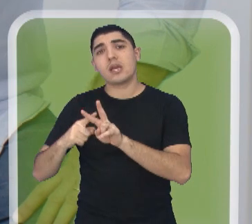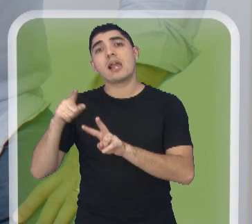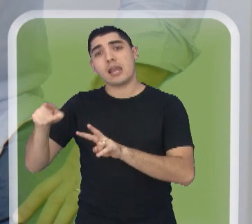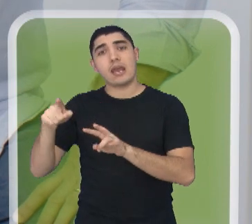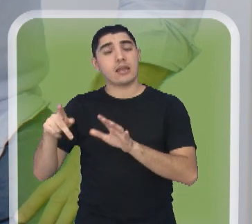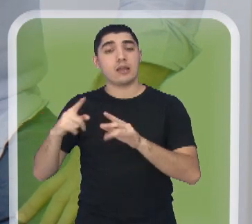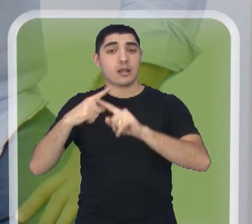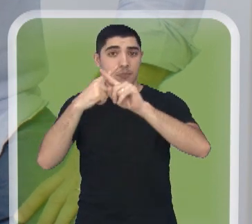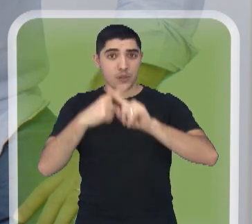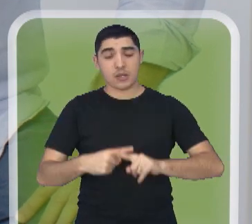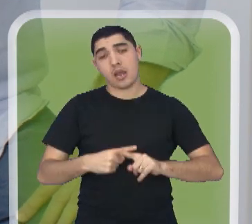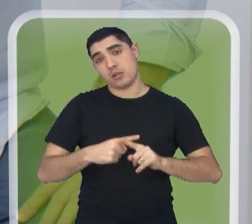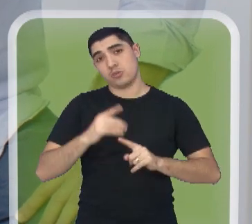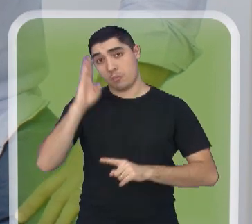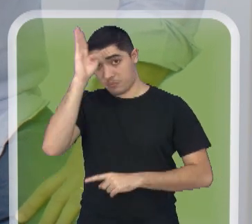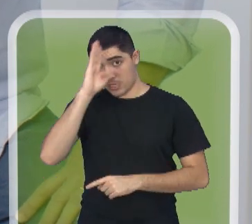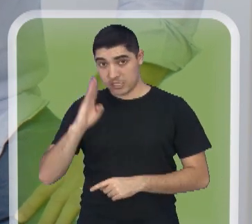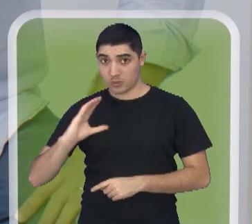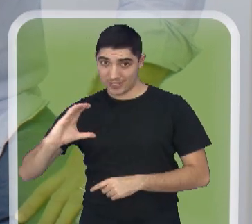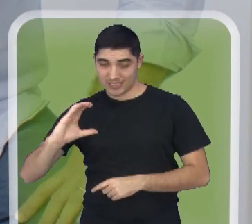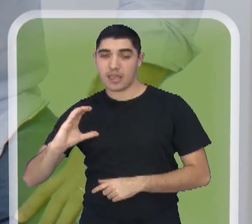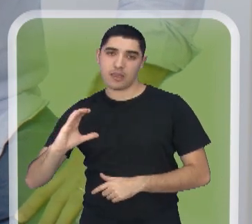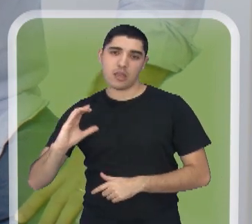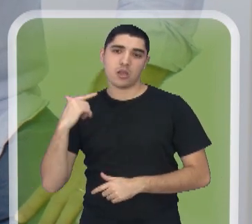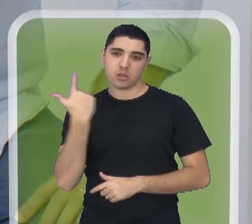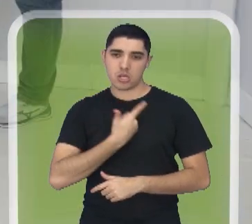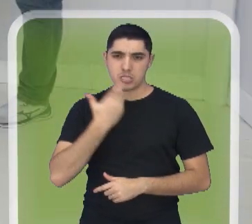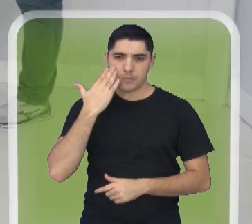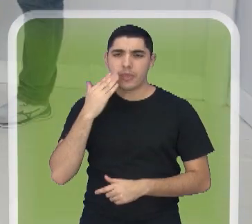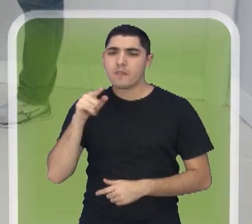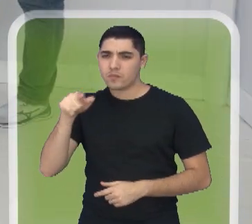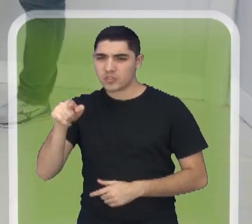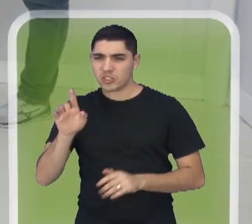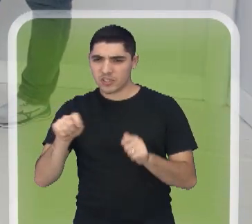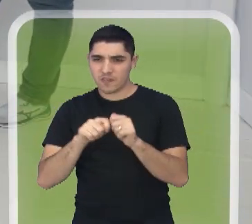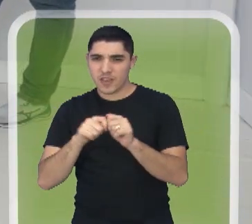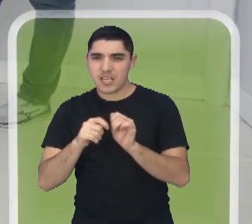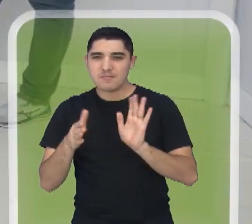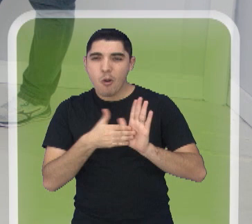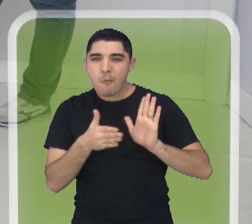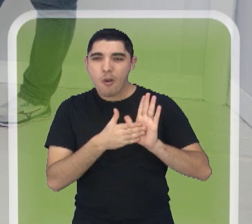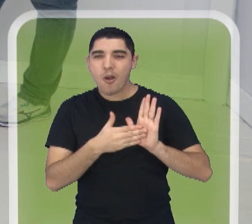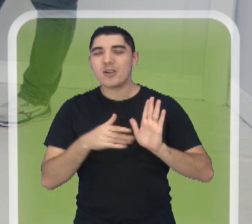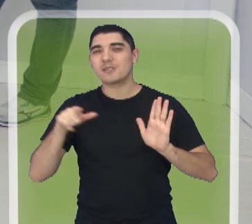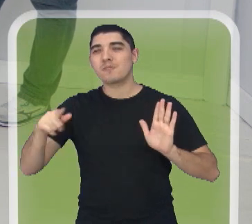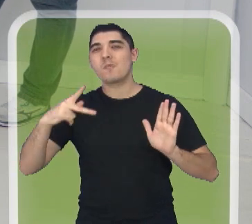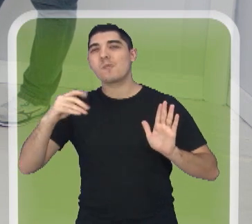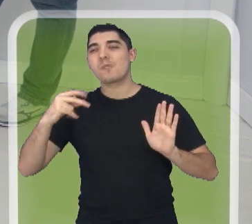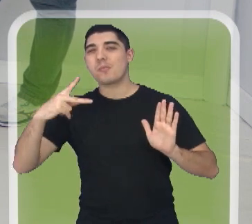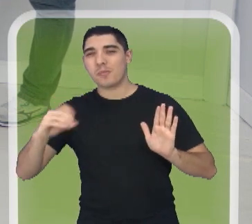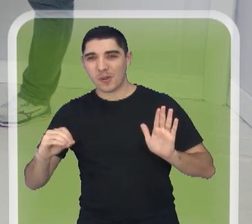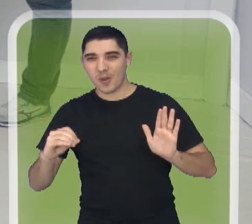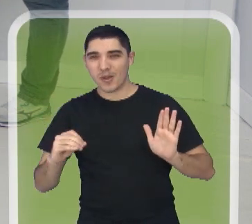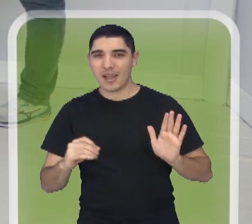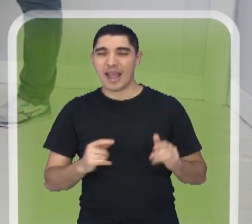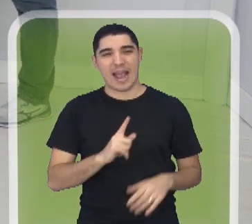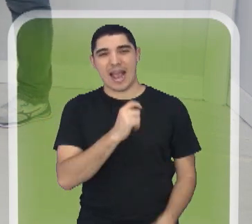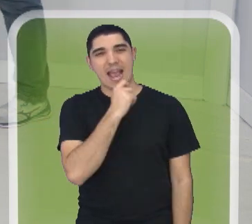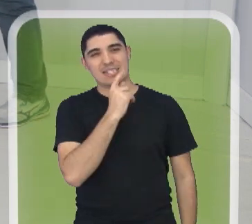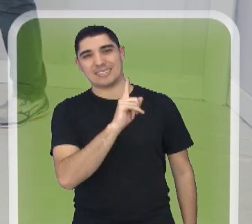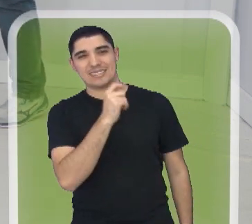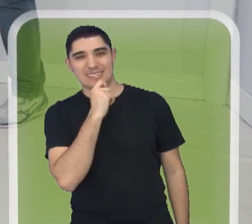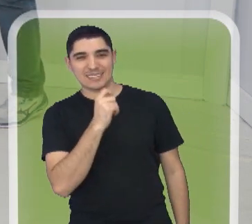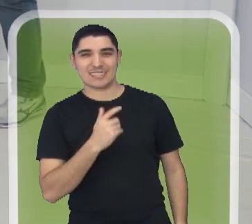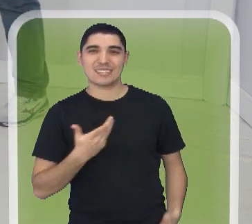Difícil segurar, né? E o jogador perder... Você já fez proposta pro Popó pra Série A2 ou não? Não, ainda não. O Popó ainda é do não. Capivariano, é